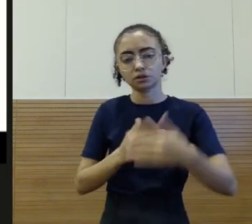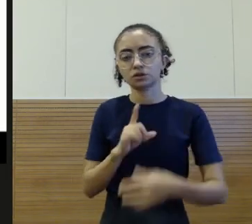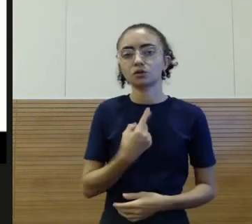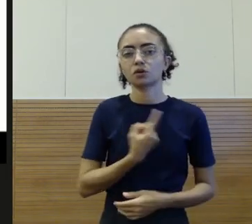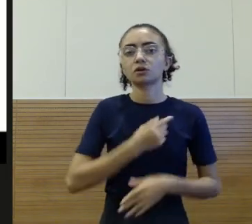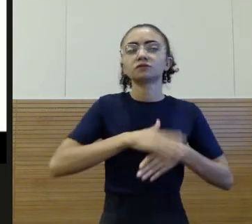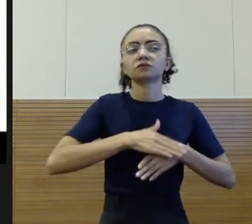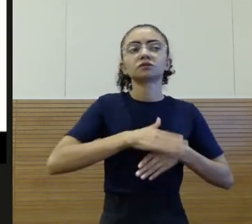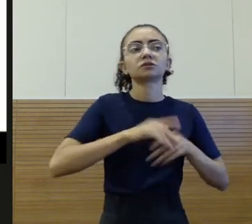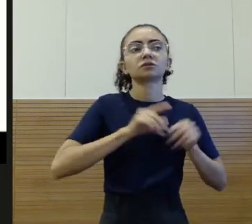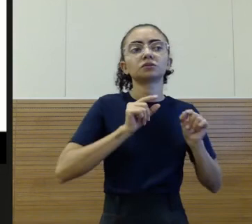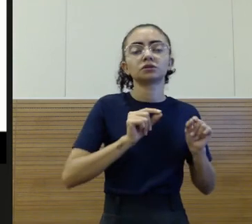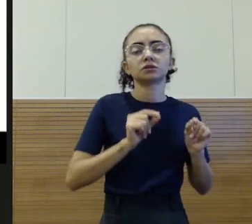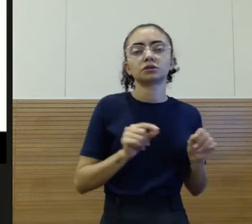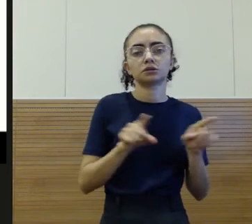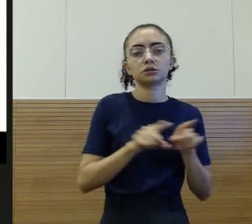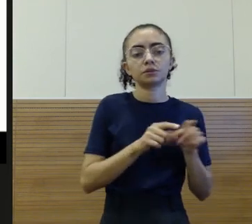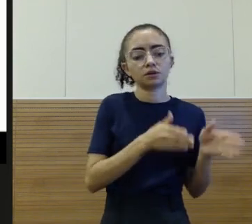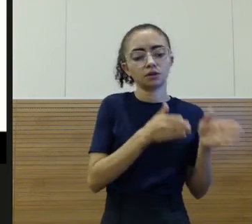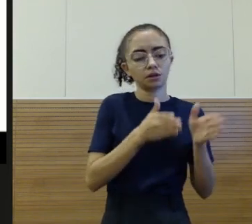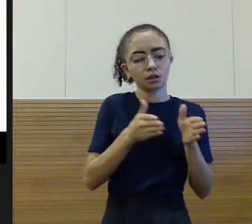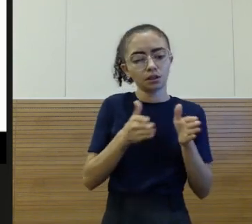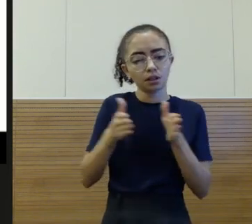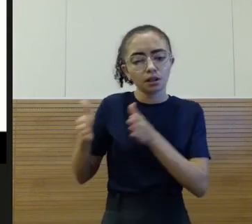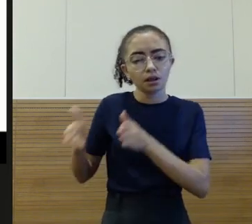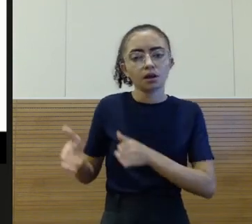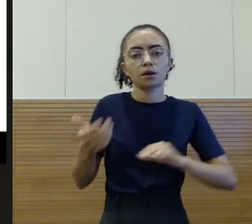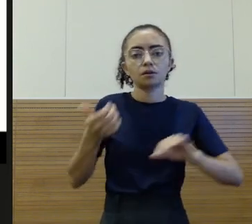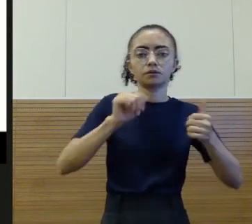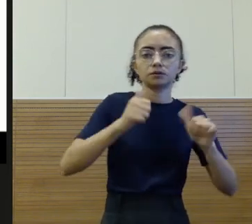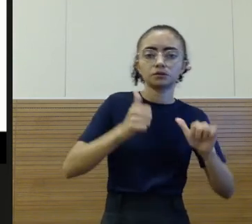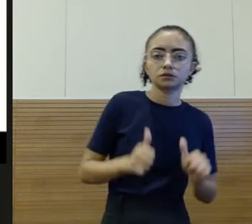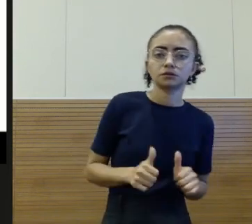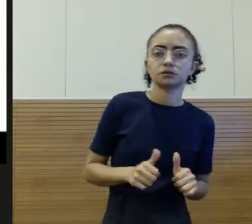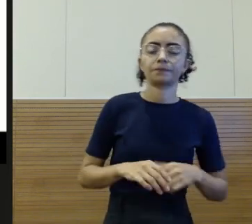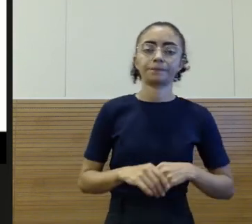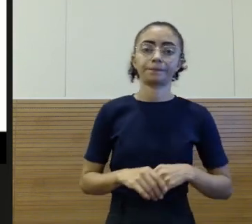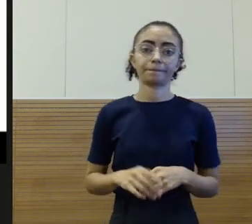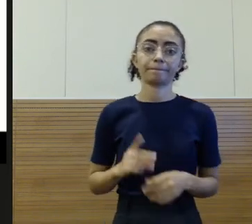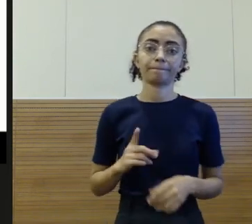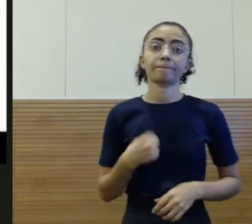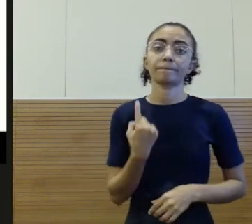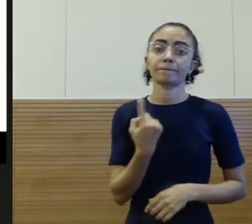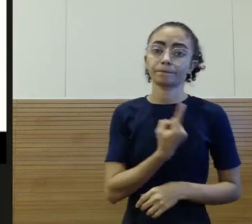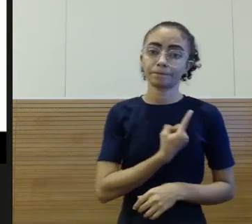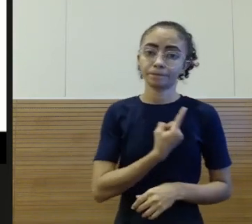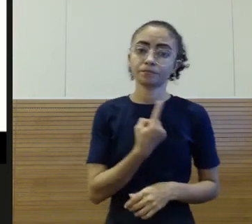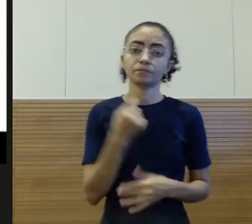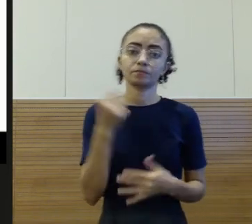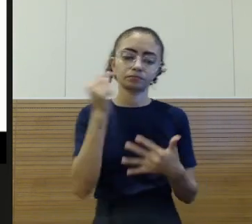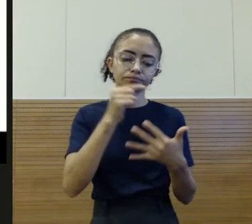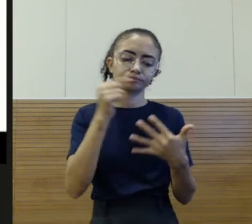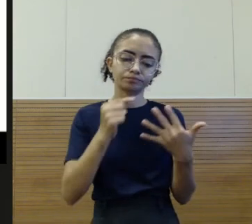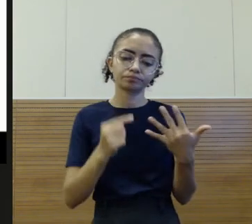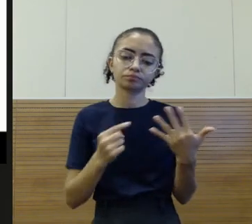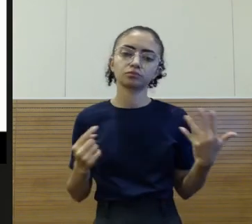de planejamento, análise da evidência, implementação, estamos incluindo indicadores de qualidade para